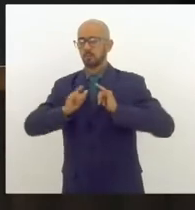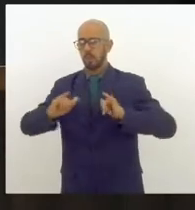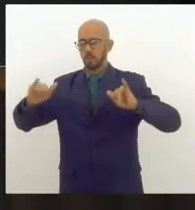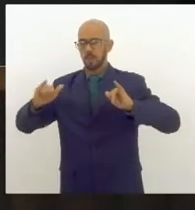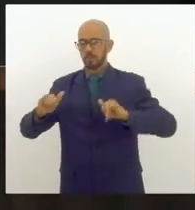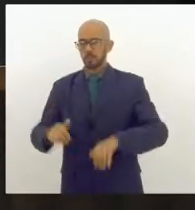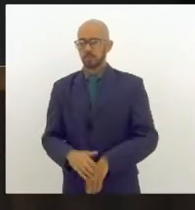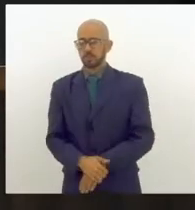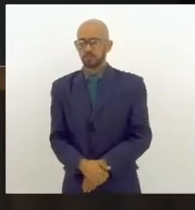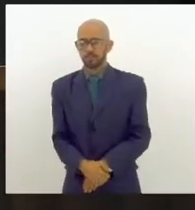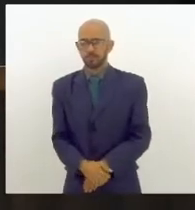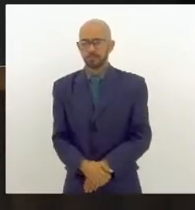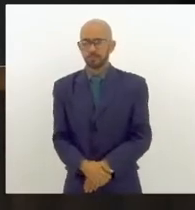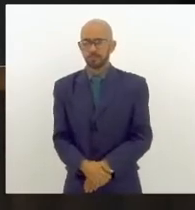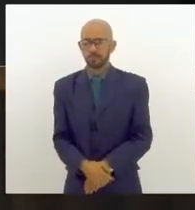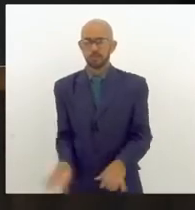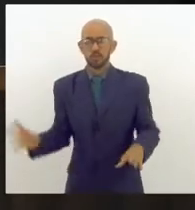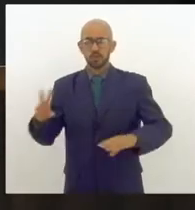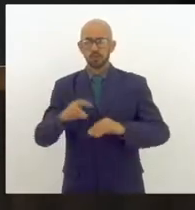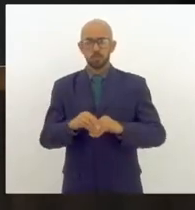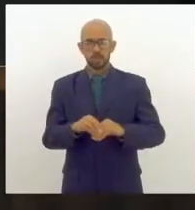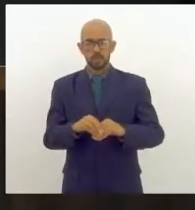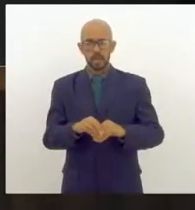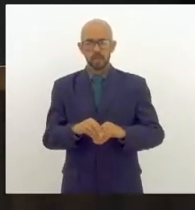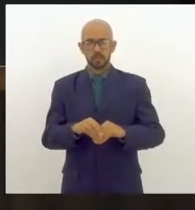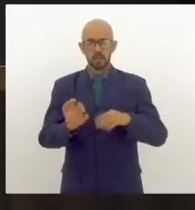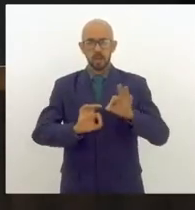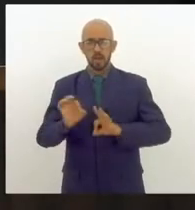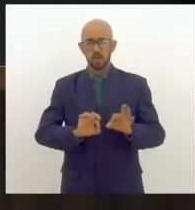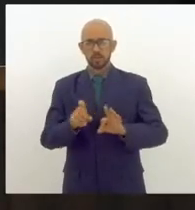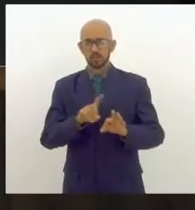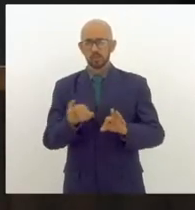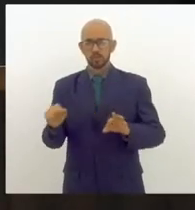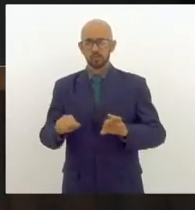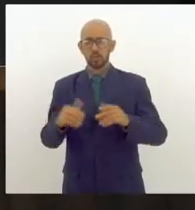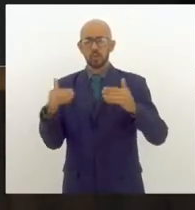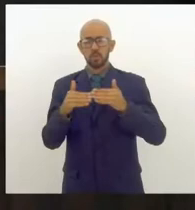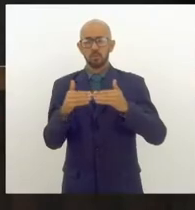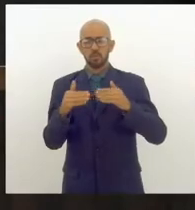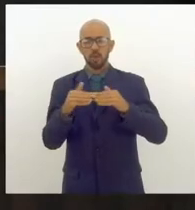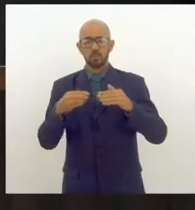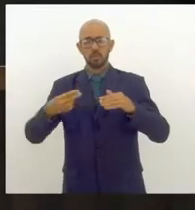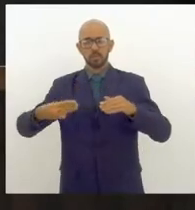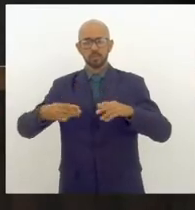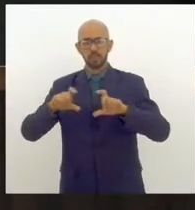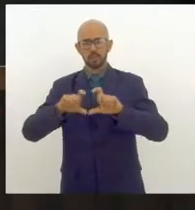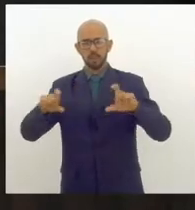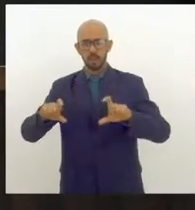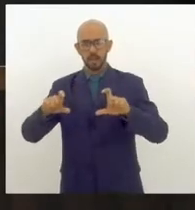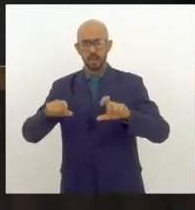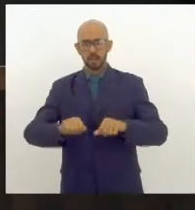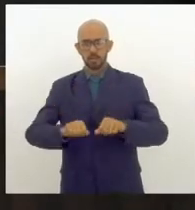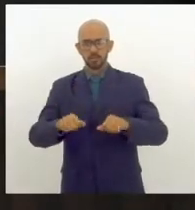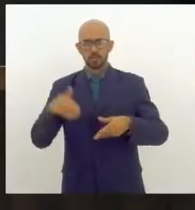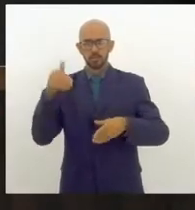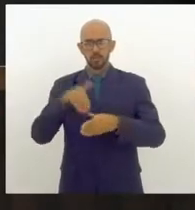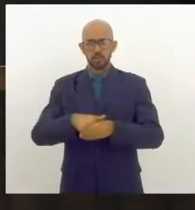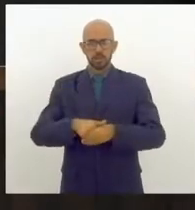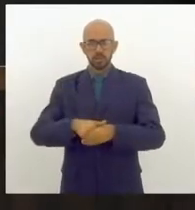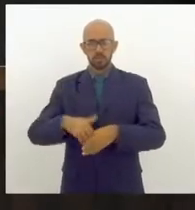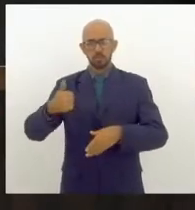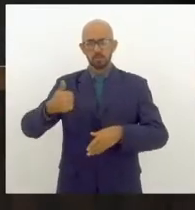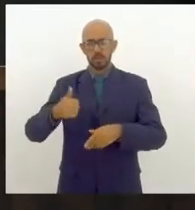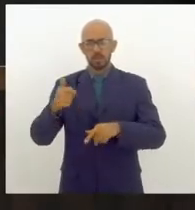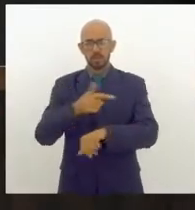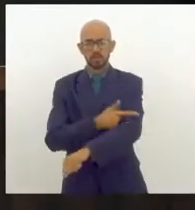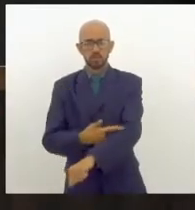publicação. Incluído na ordem do dia, de acordo com o parágrafo 3º do artigo 47 do Regimento Interno, em tramitação ordinária, em votação, em primeira